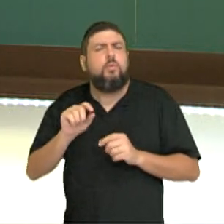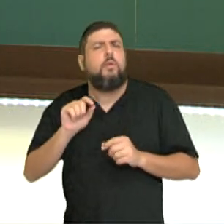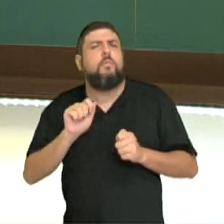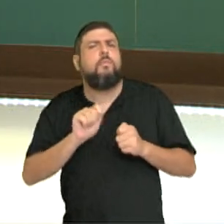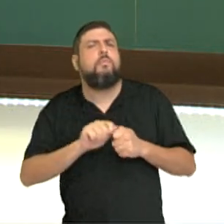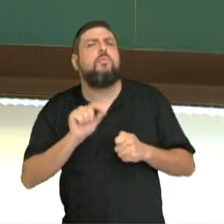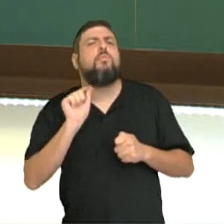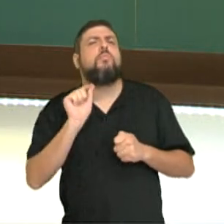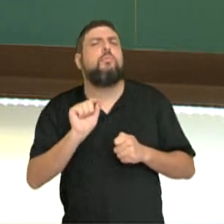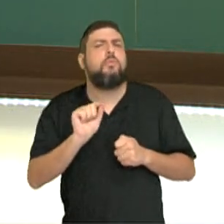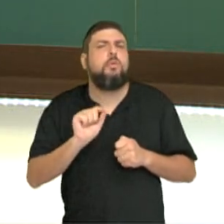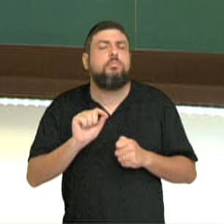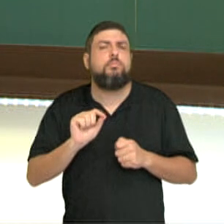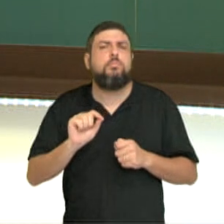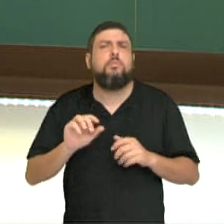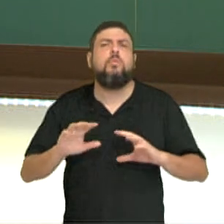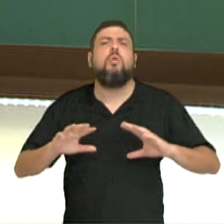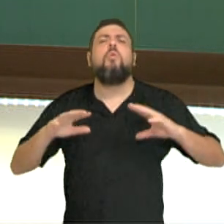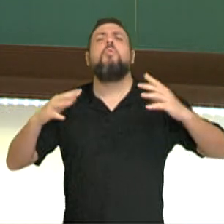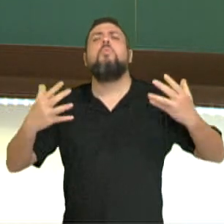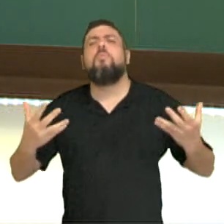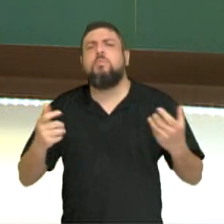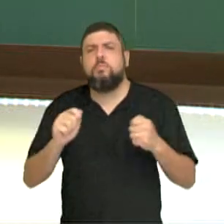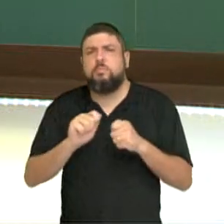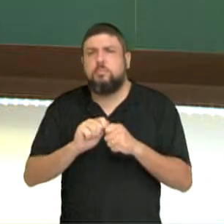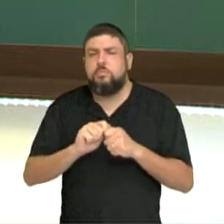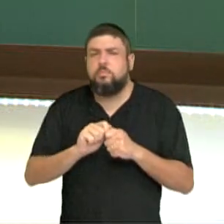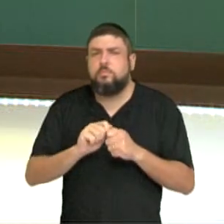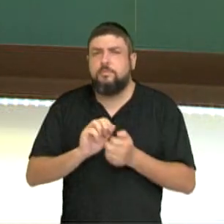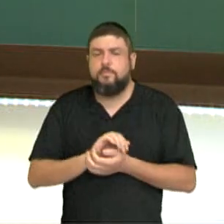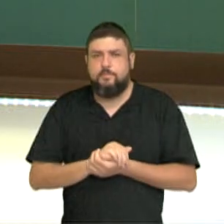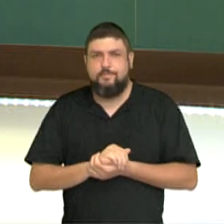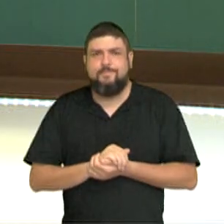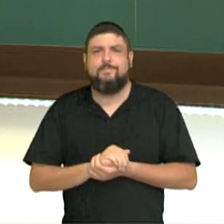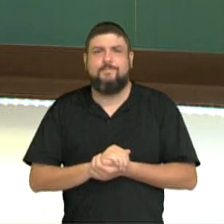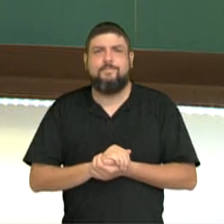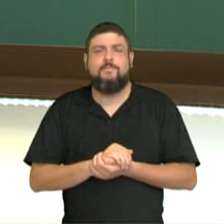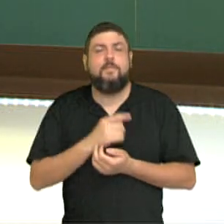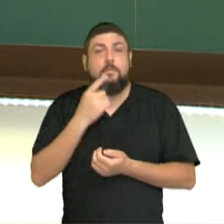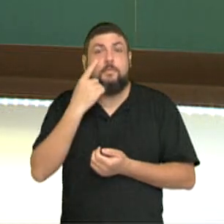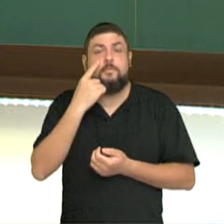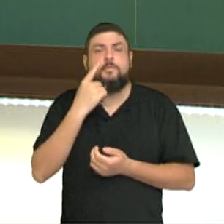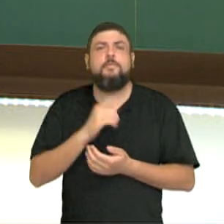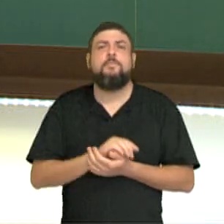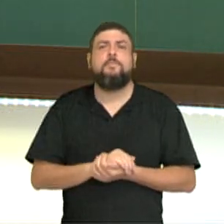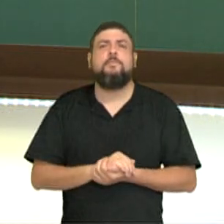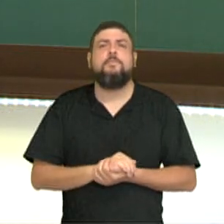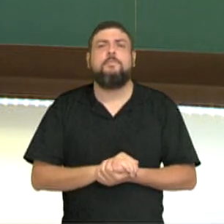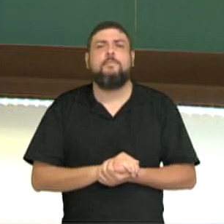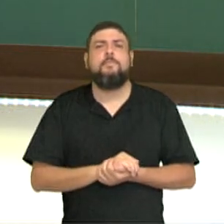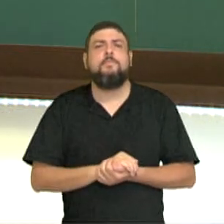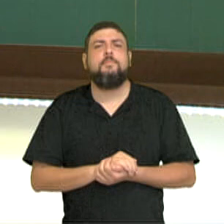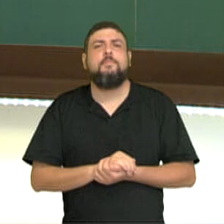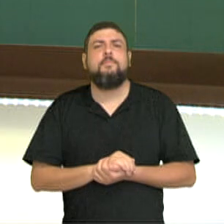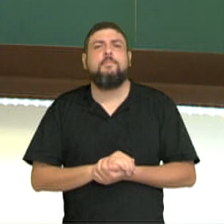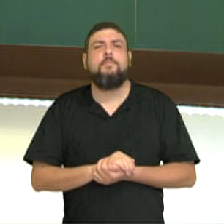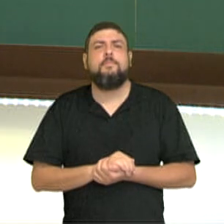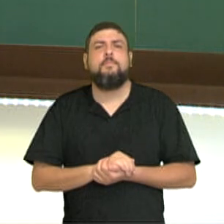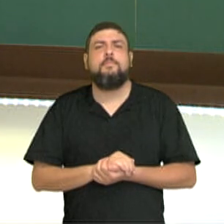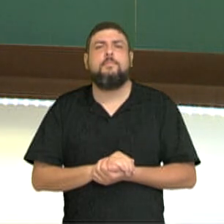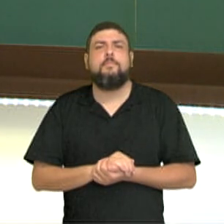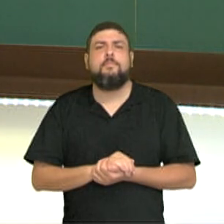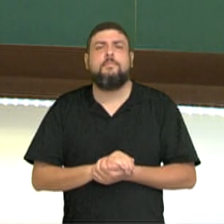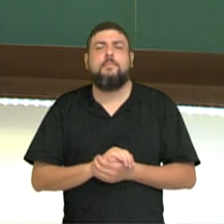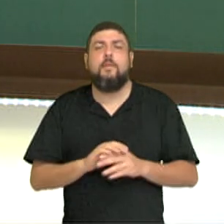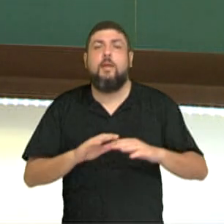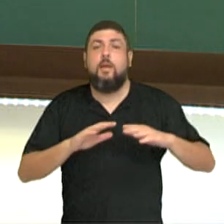perguntinhas que precisariam estar ali respondidas, então, no lead. Vejamos, então. Olha lá. Então,